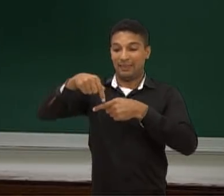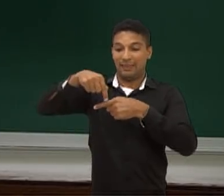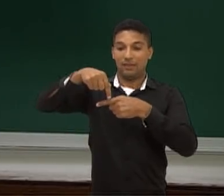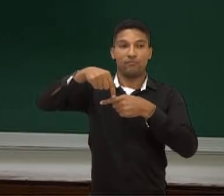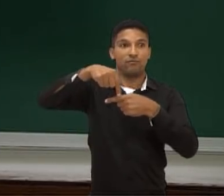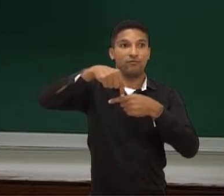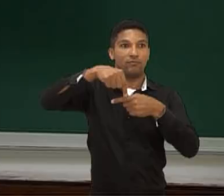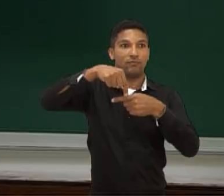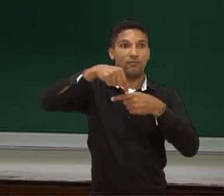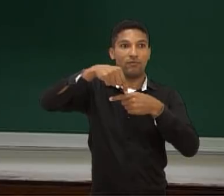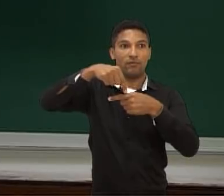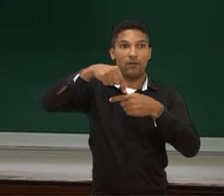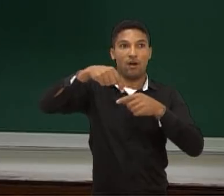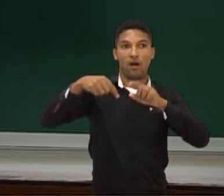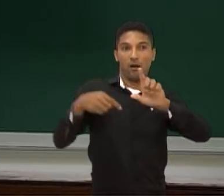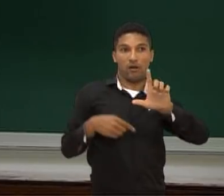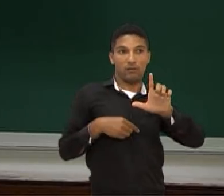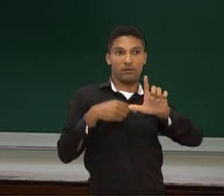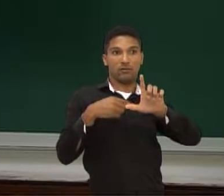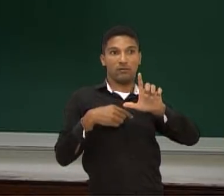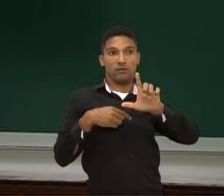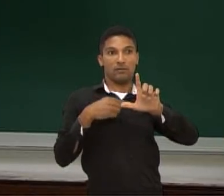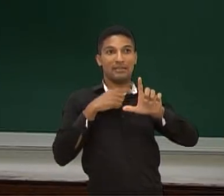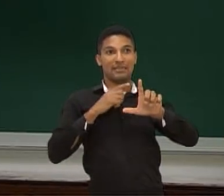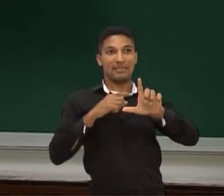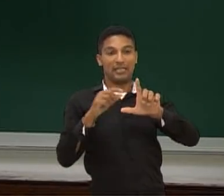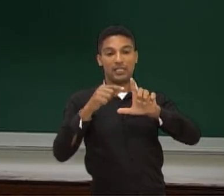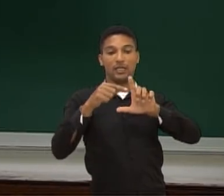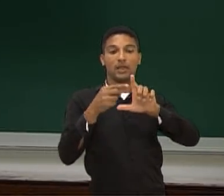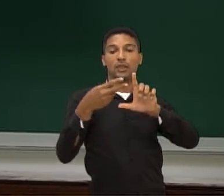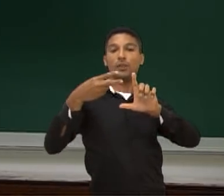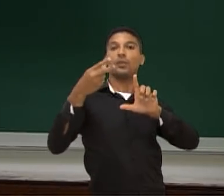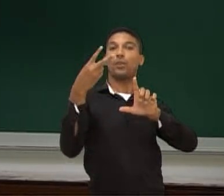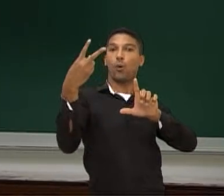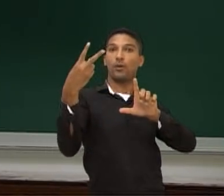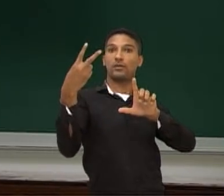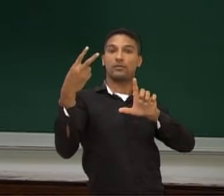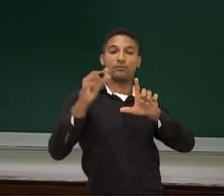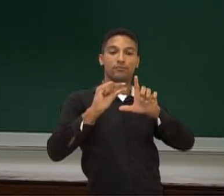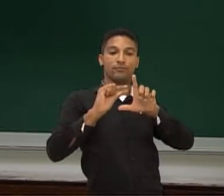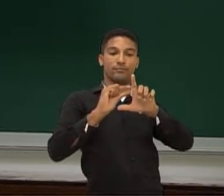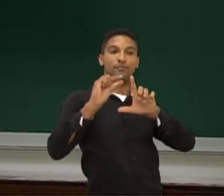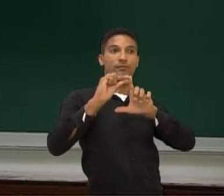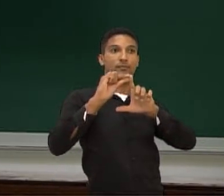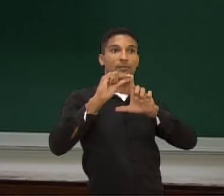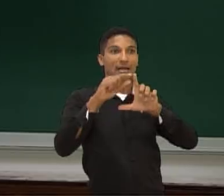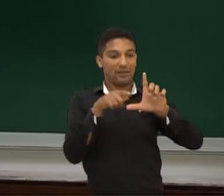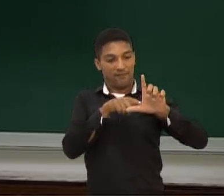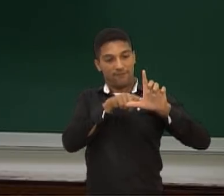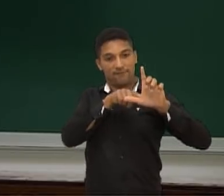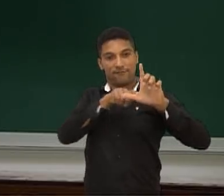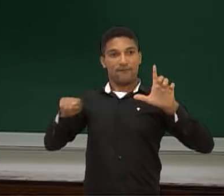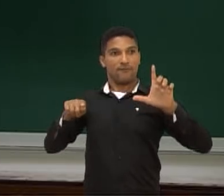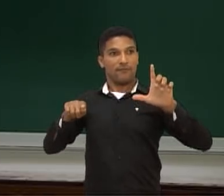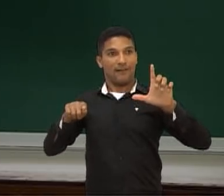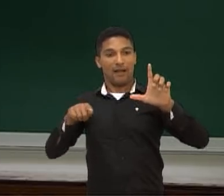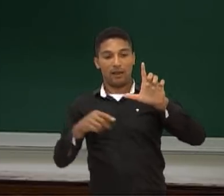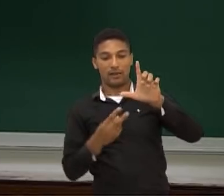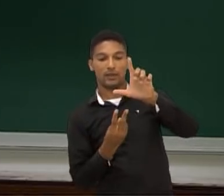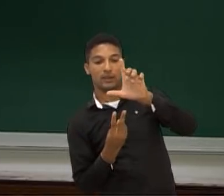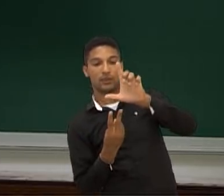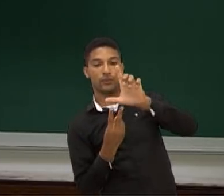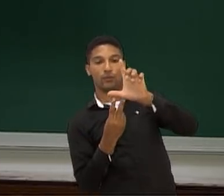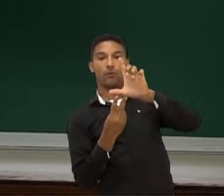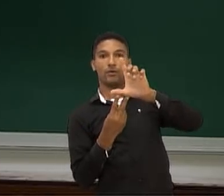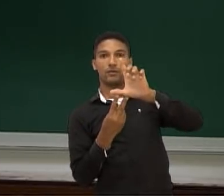cima e tem 2 bloquinhos ali para baixo, tendo como direção a nossa reta de suporte. Então, eu tenho a reta de suporte, eu